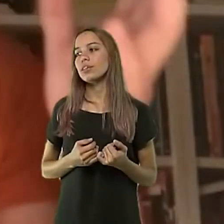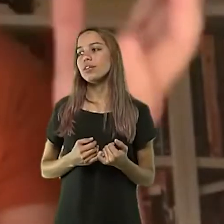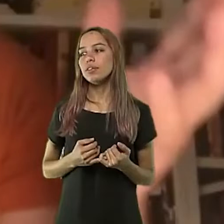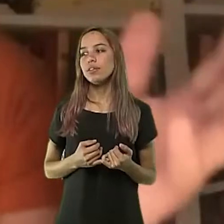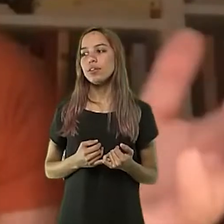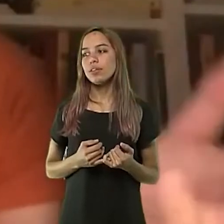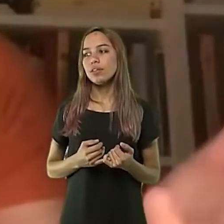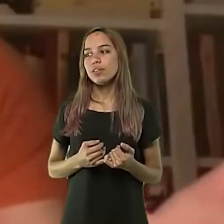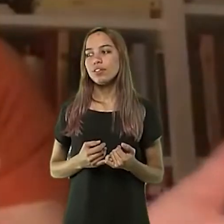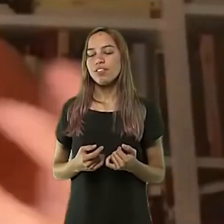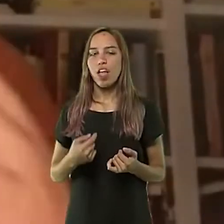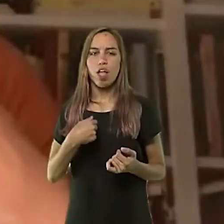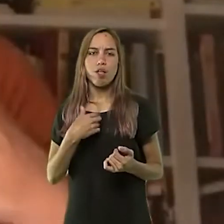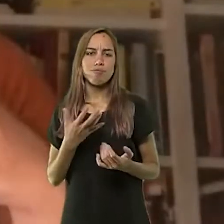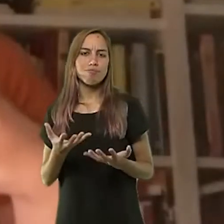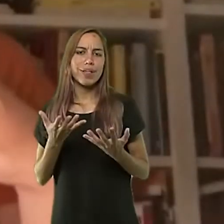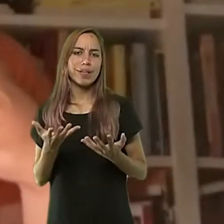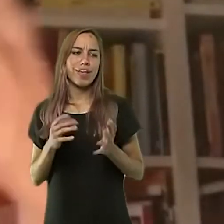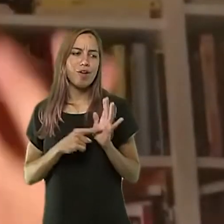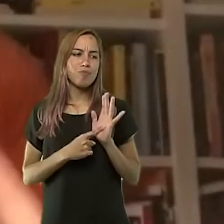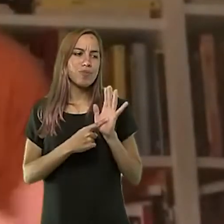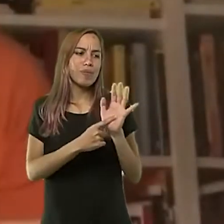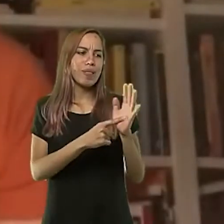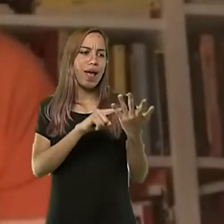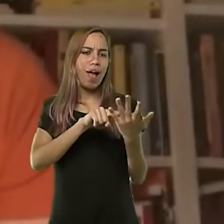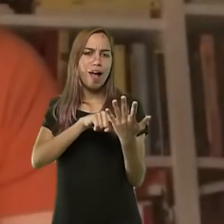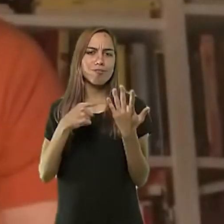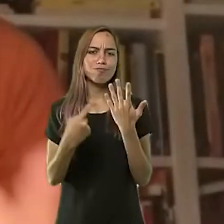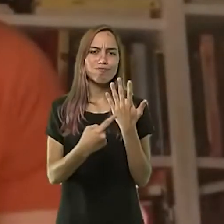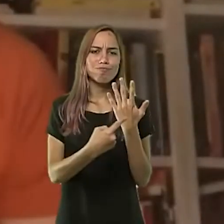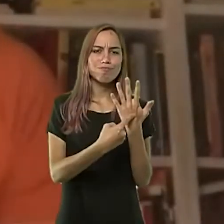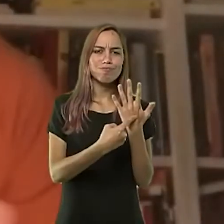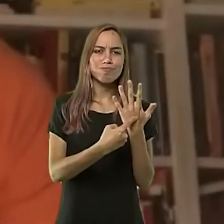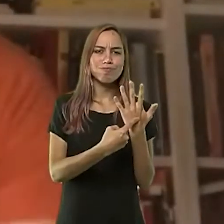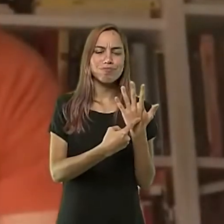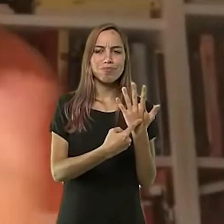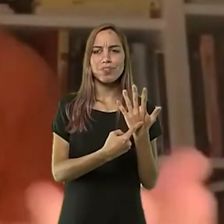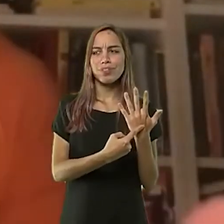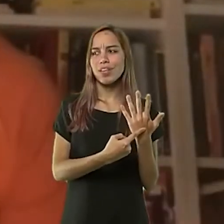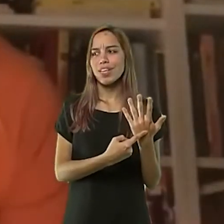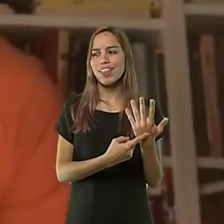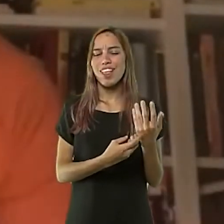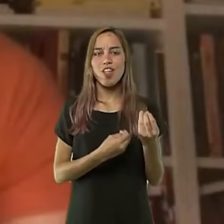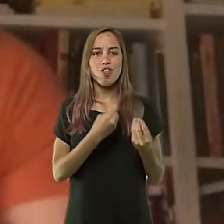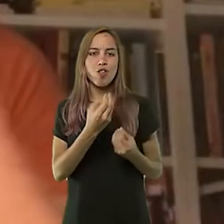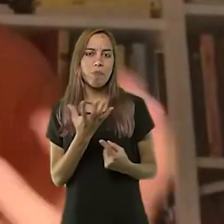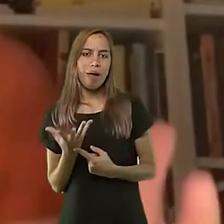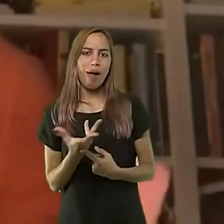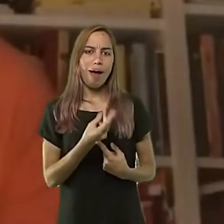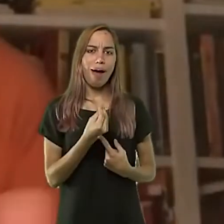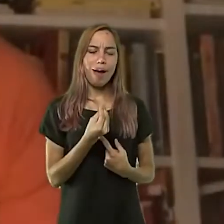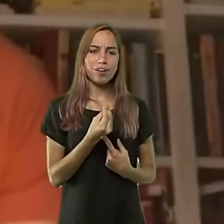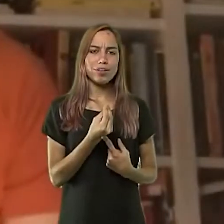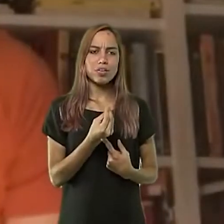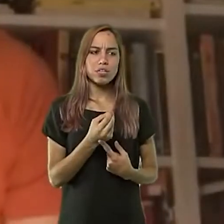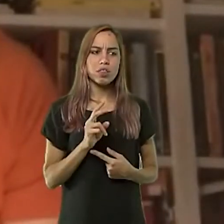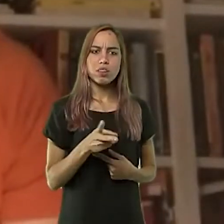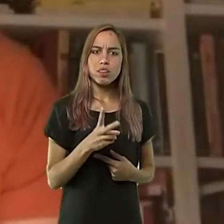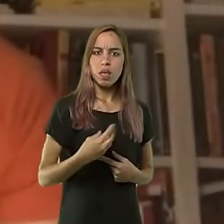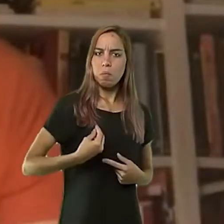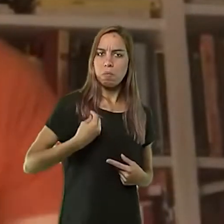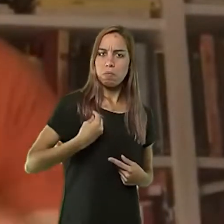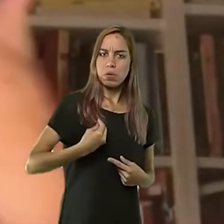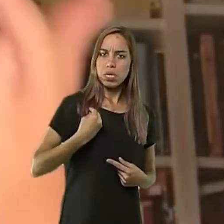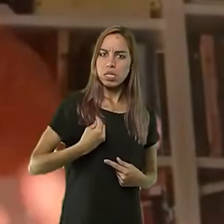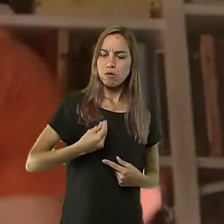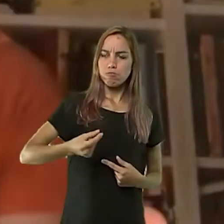com o expressionismo abstrato, com artes que eles aliás abominavam. Eles detestavam aquilo, eles detestavam o jazz que iam levar